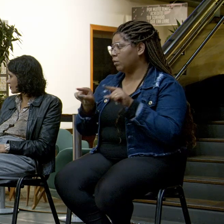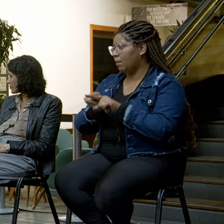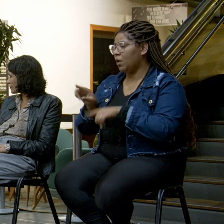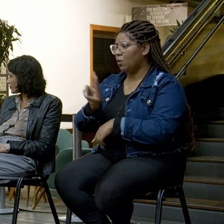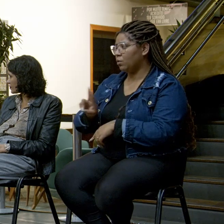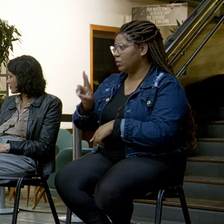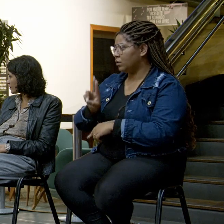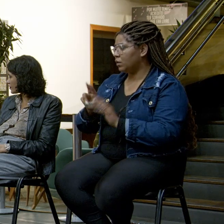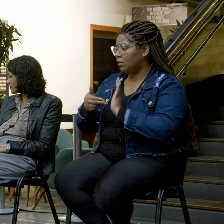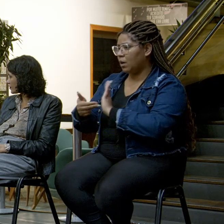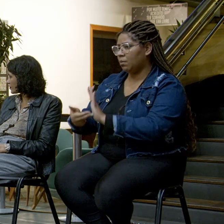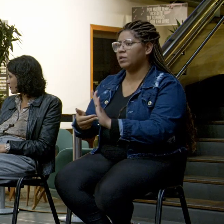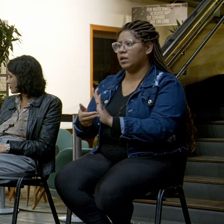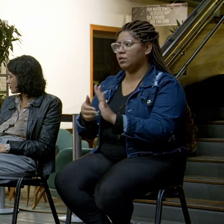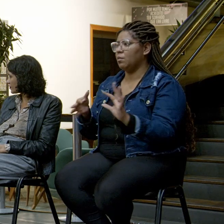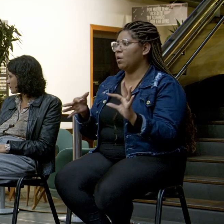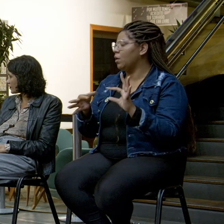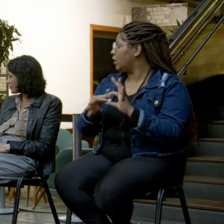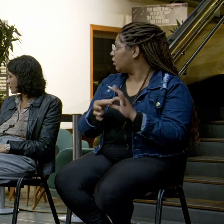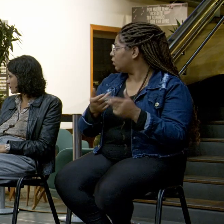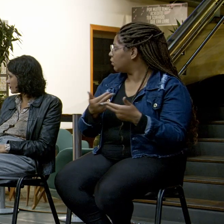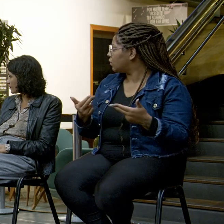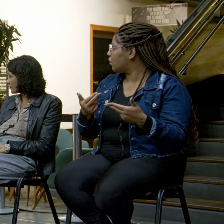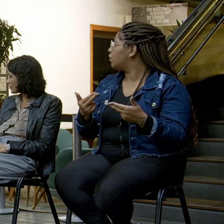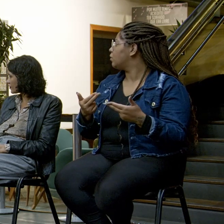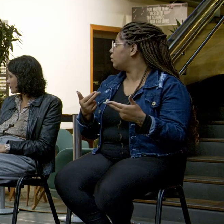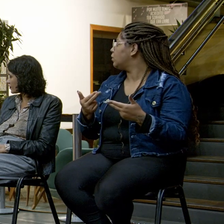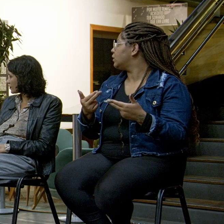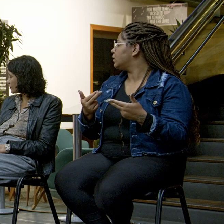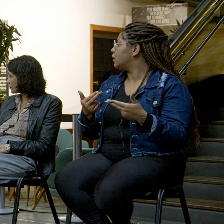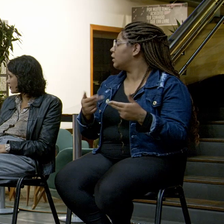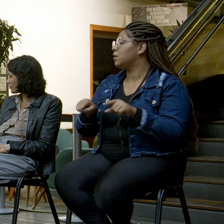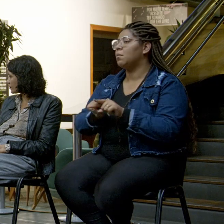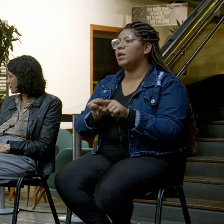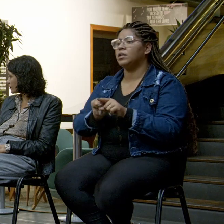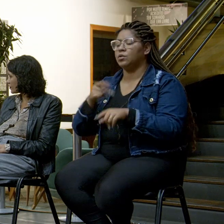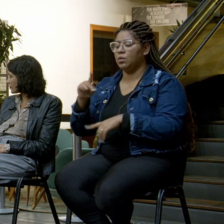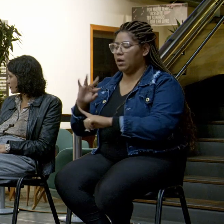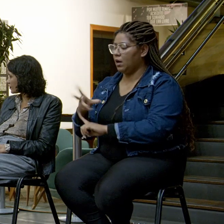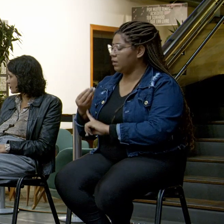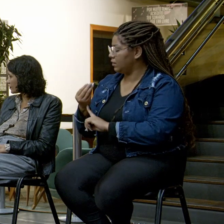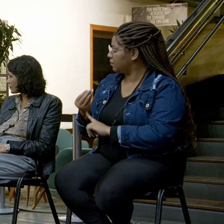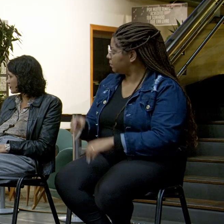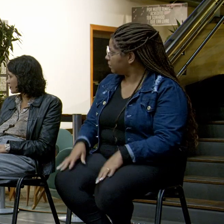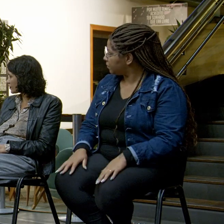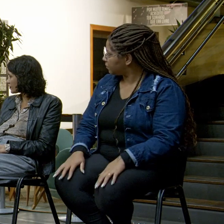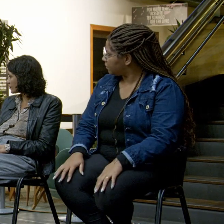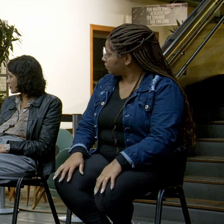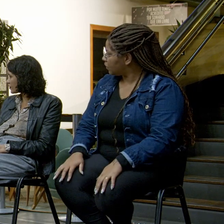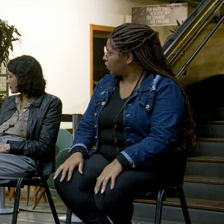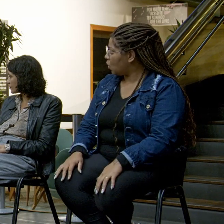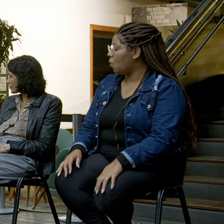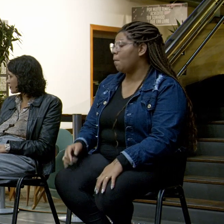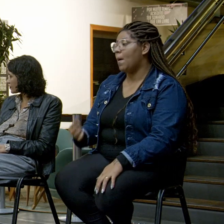própria representação do corpo, da relação do corpo da Maiolino com os trabalhos. E uma pergunta